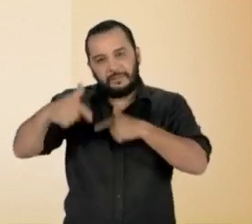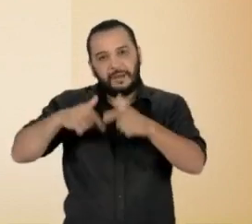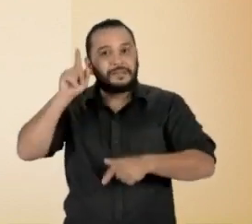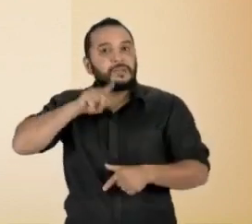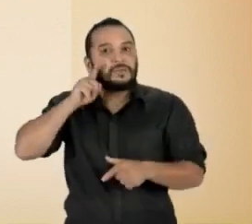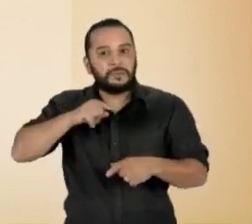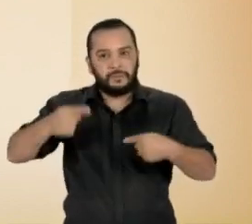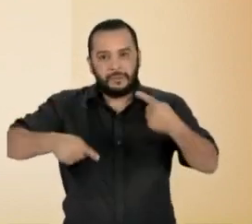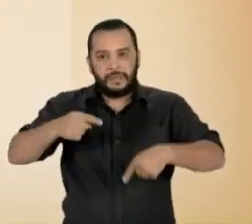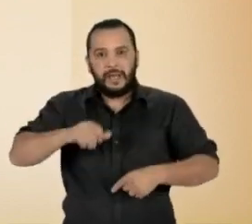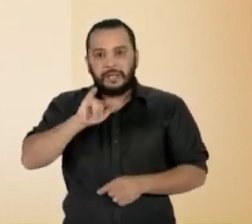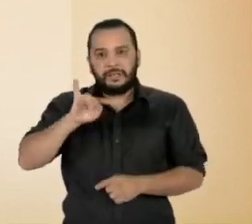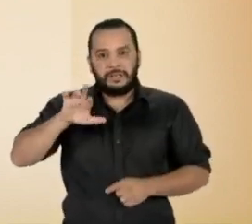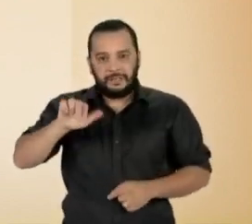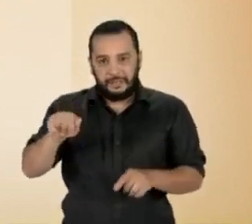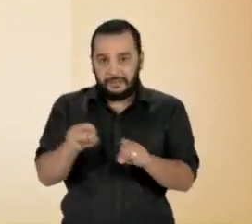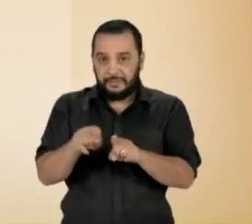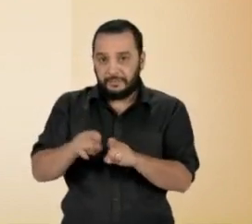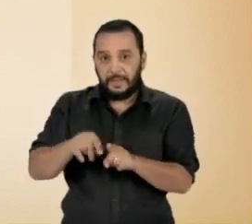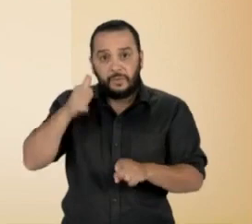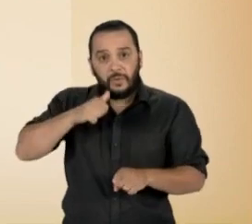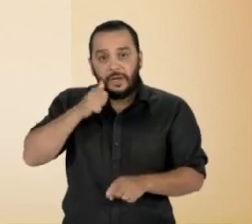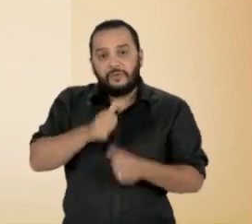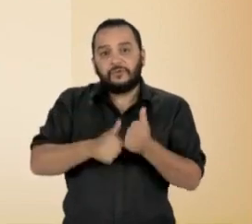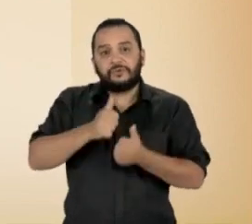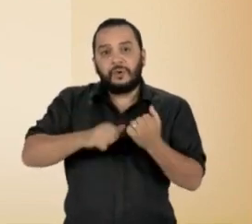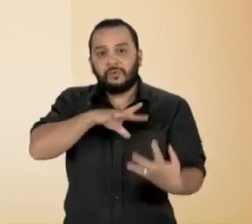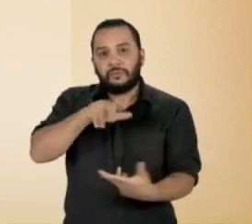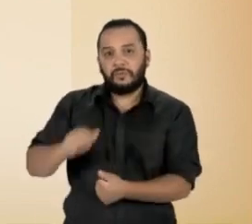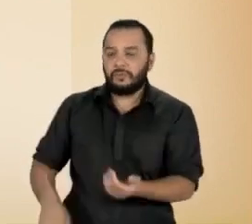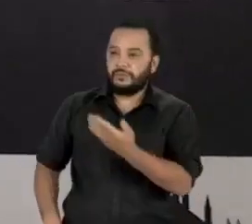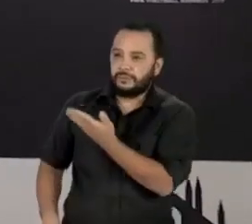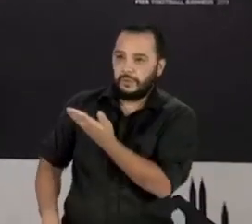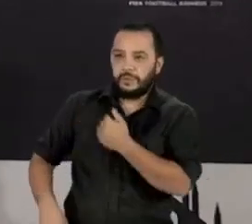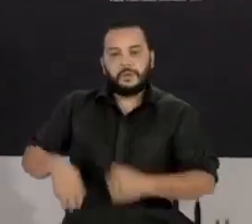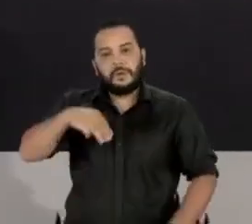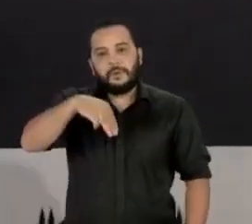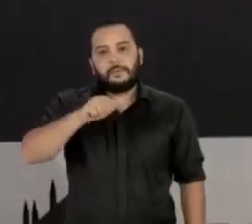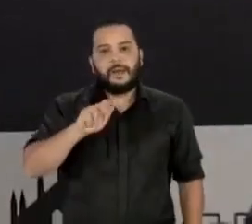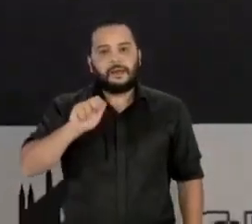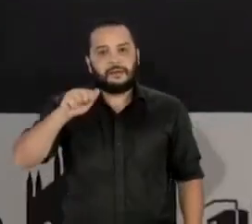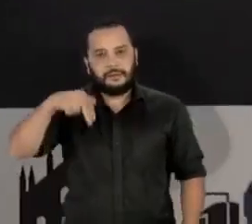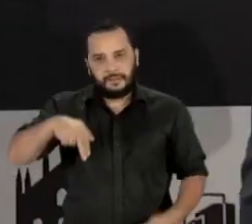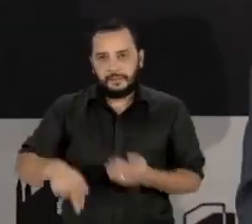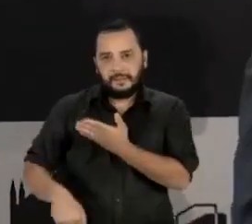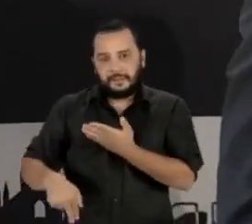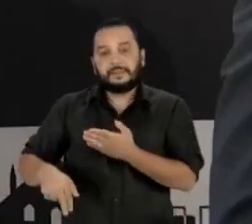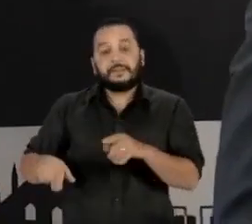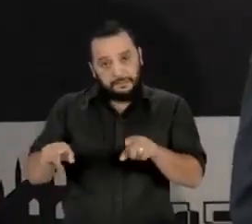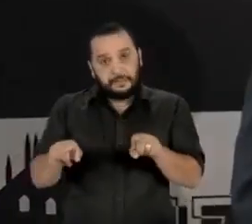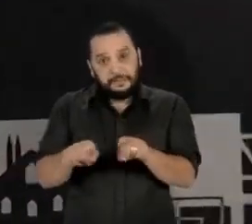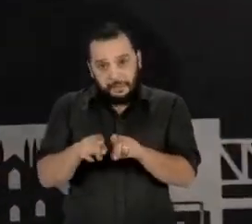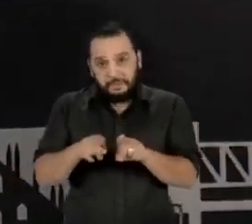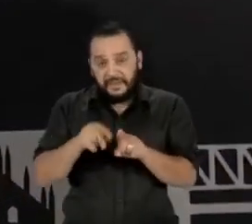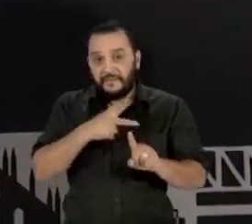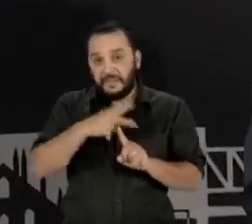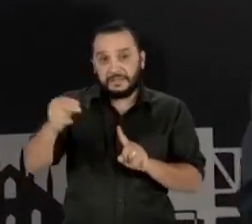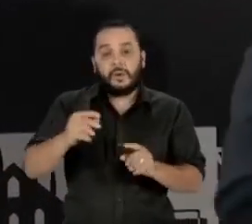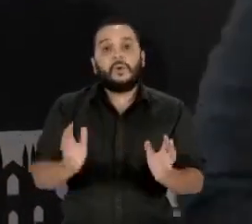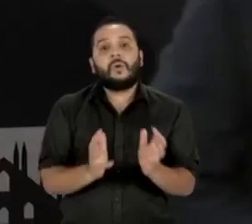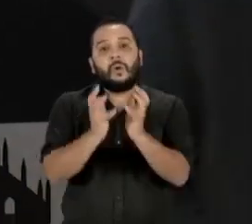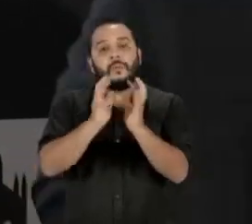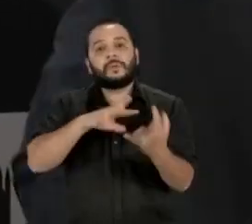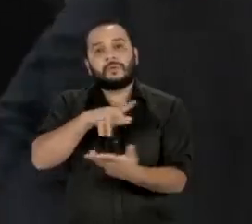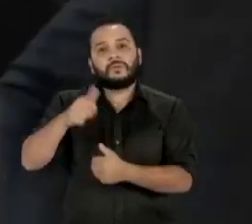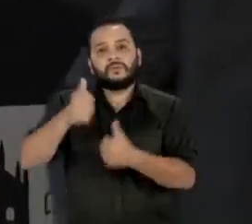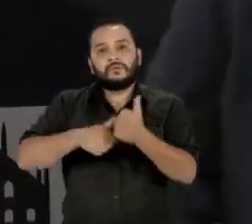Alexandria Ocasio-Cortez, e a melhor jogadora de futebol do mundo pela FIFA e capitã da seleção americana, vencedora da Copa do Mundo de